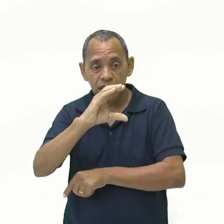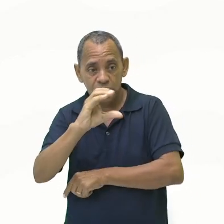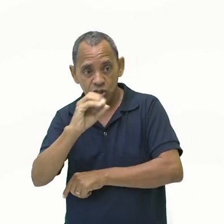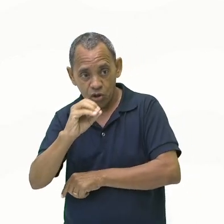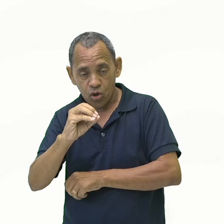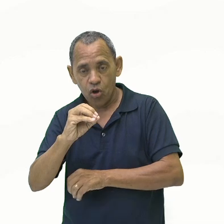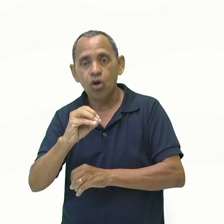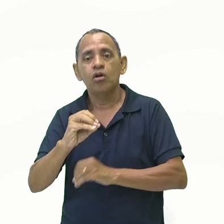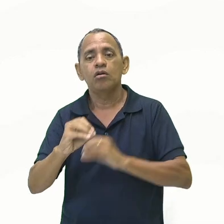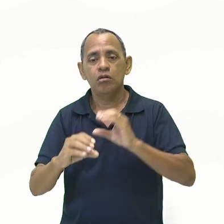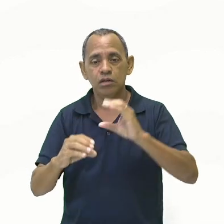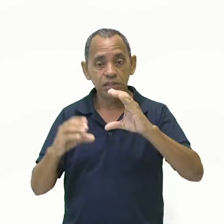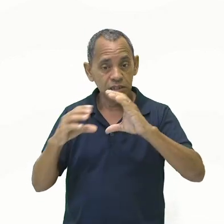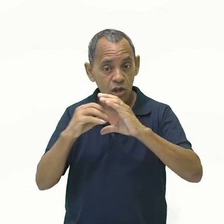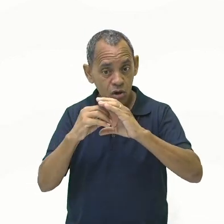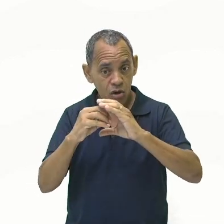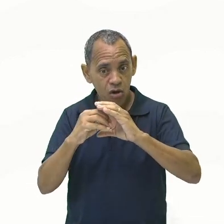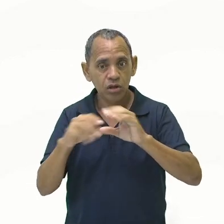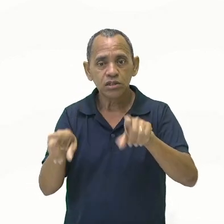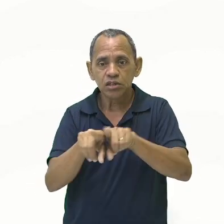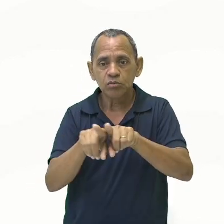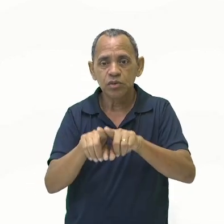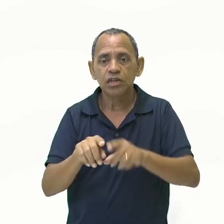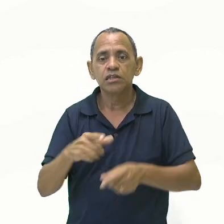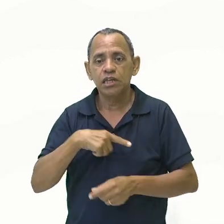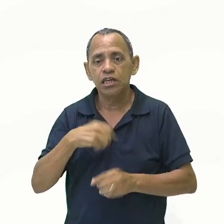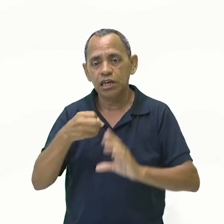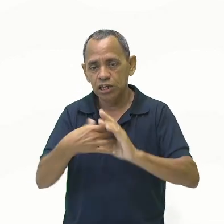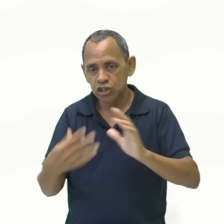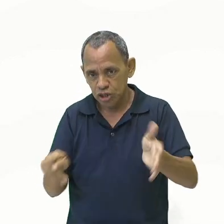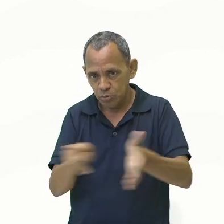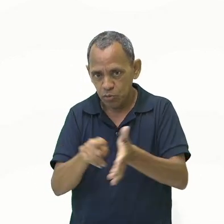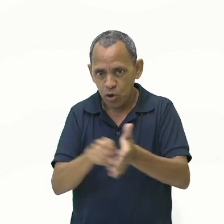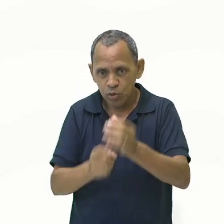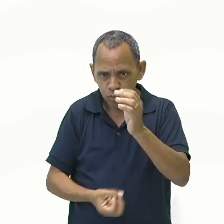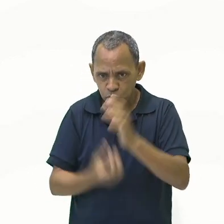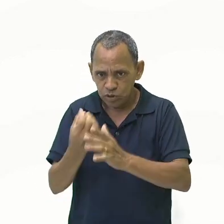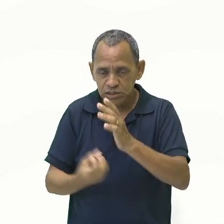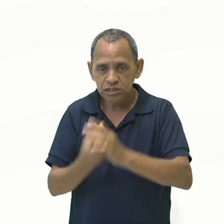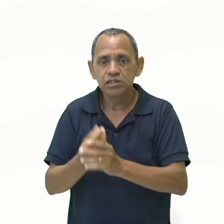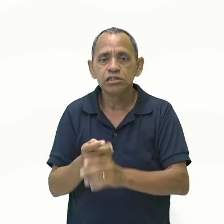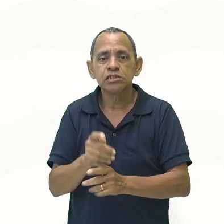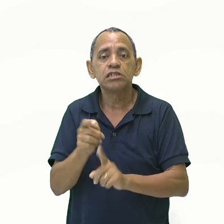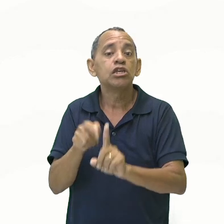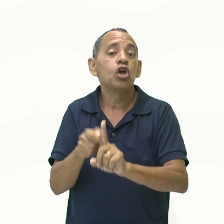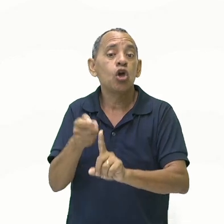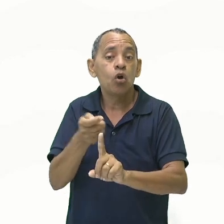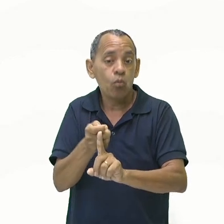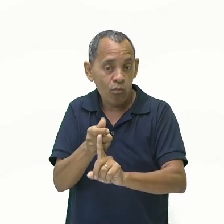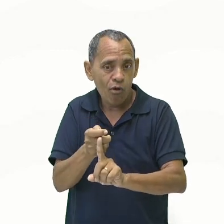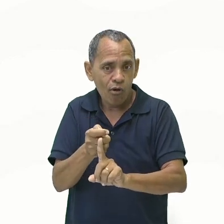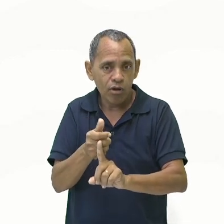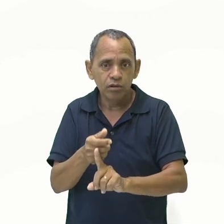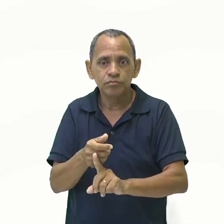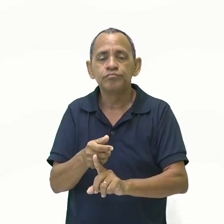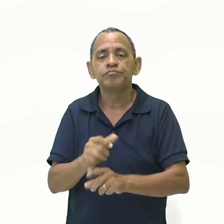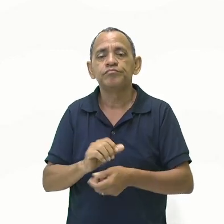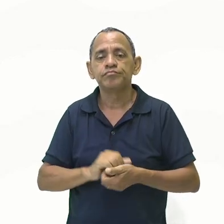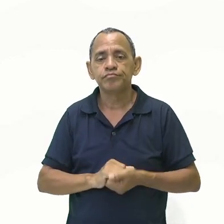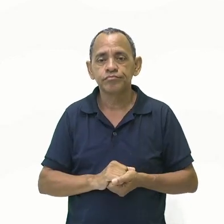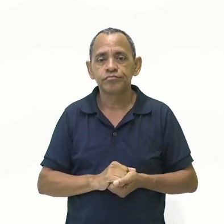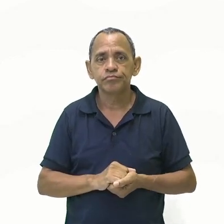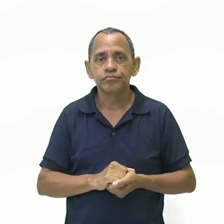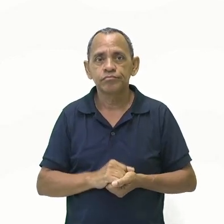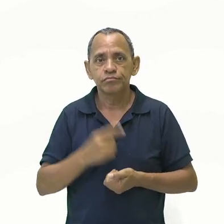soja, como toda a produção agropecuária de maneira geral, e isso acaba sendo um problema, né? Essa que tem sido a discussão